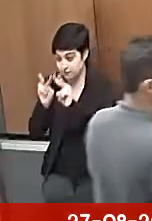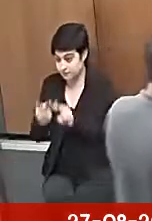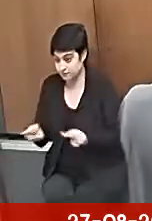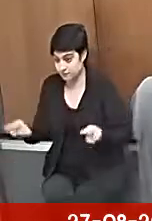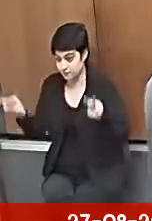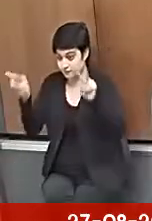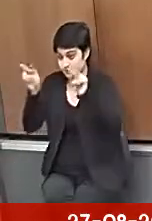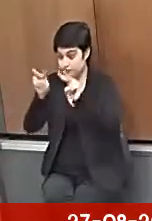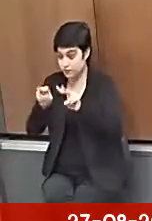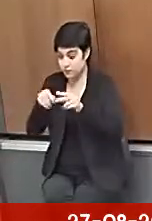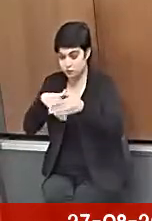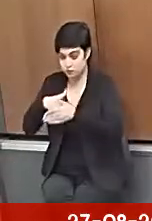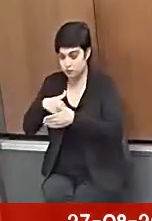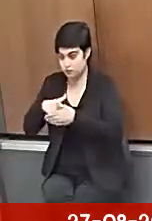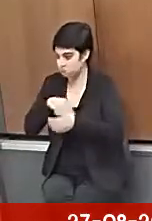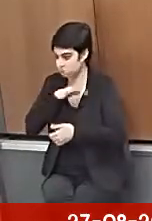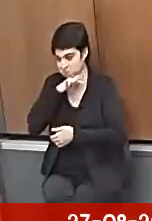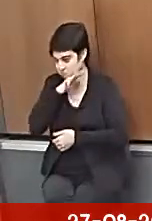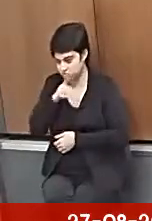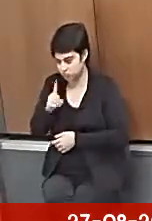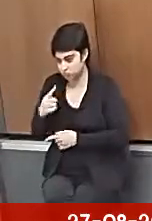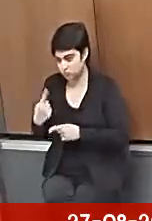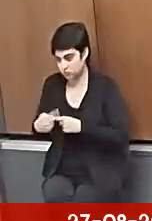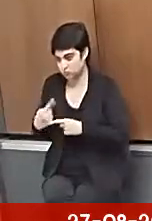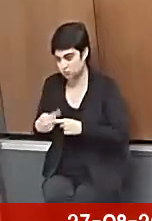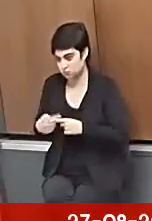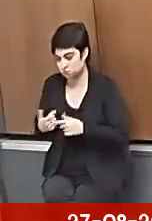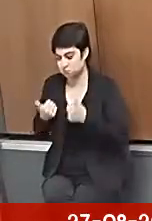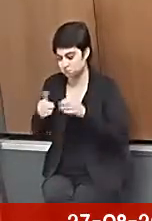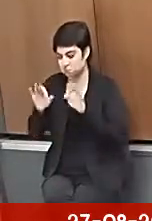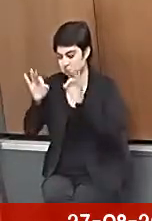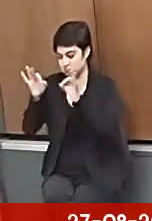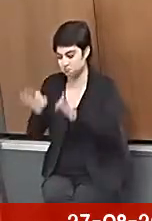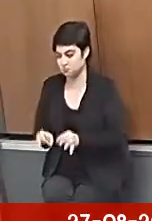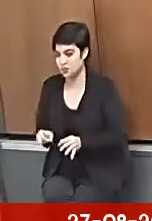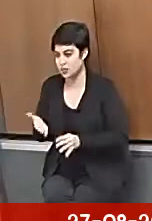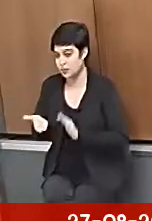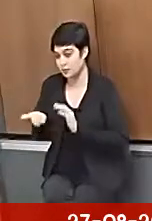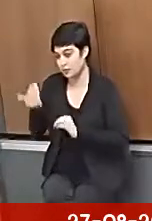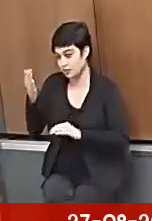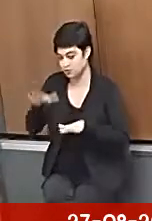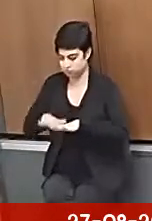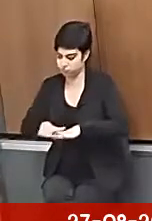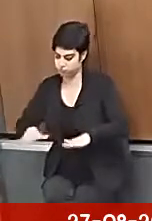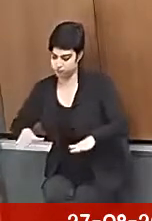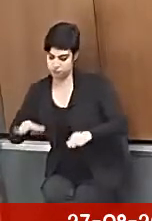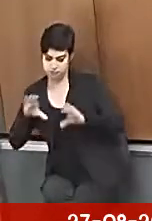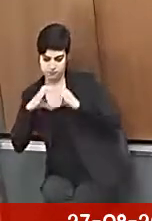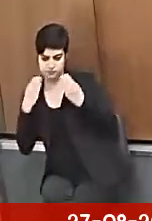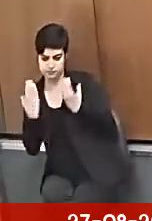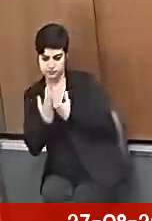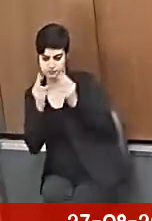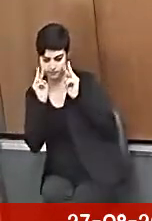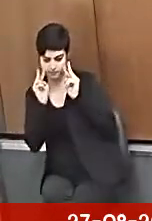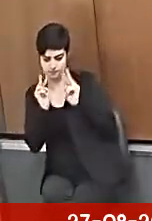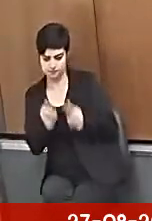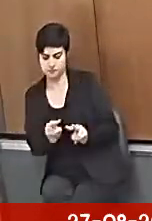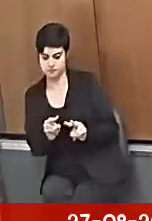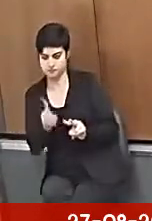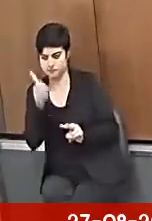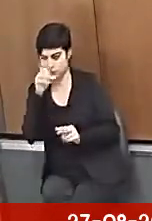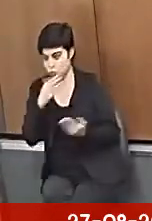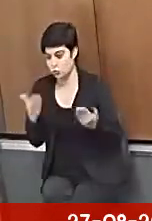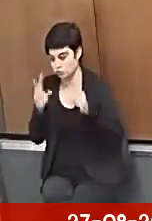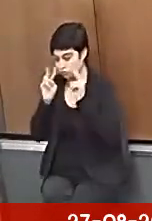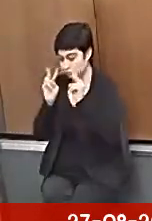jogo não é ruim pessoas colocaram bem no meio antes era mas no canto do canto do gol lina na primeira trave do gol a